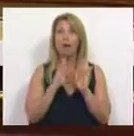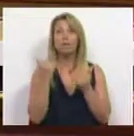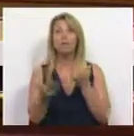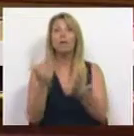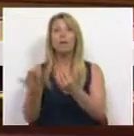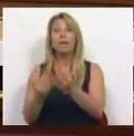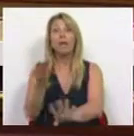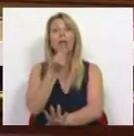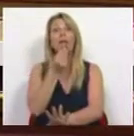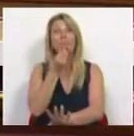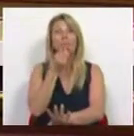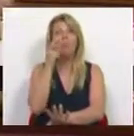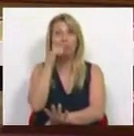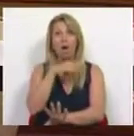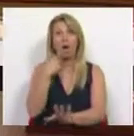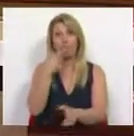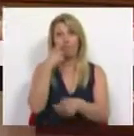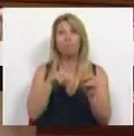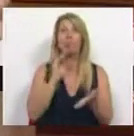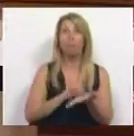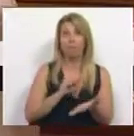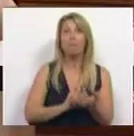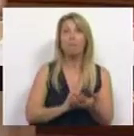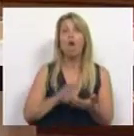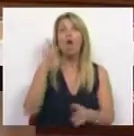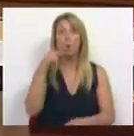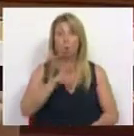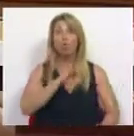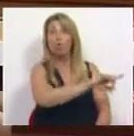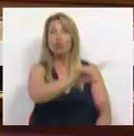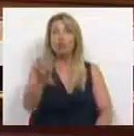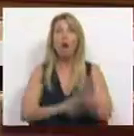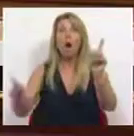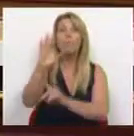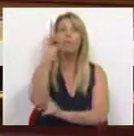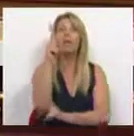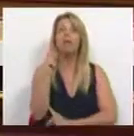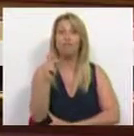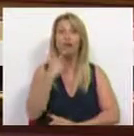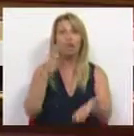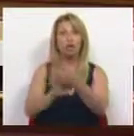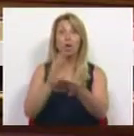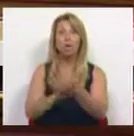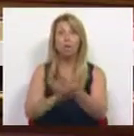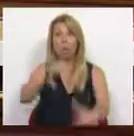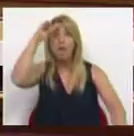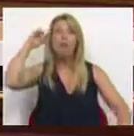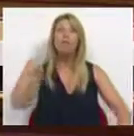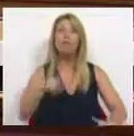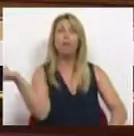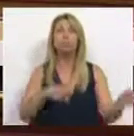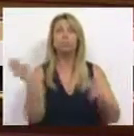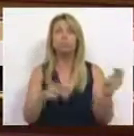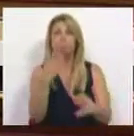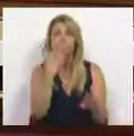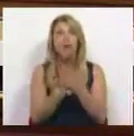alimentos a pessoas carenciadas e quando os senhores aumentaram o IVA na restauração, o confronto com dificuldades foi de tal ordem que a